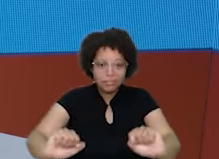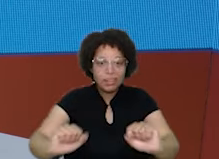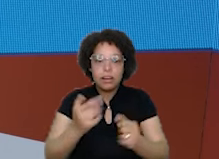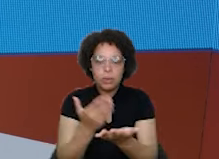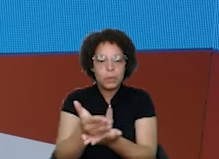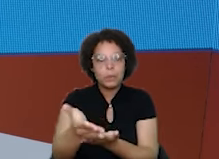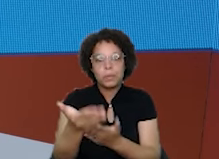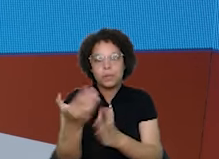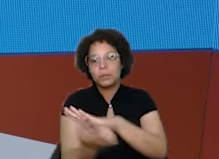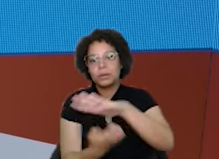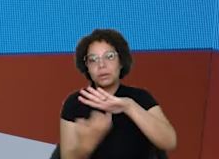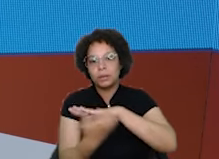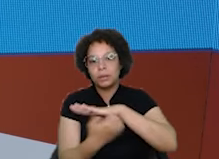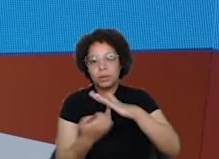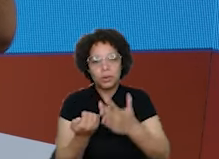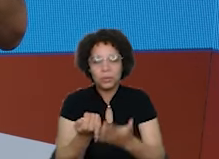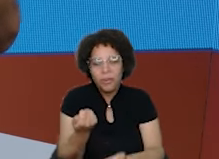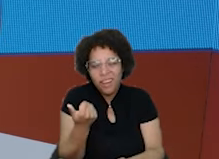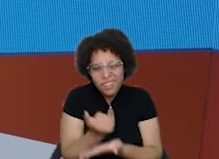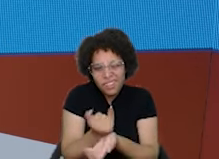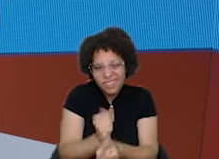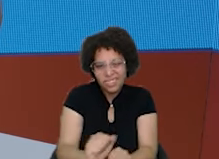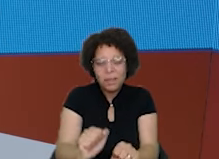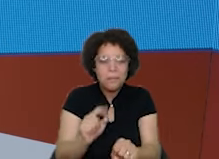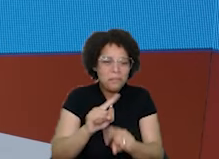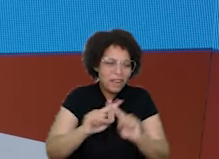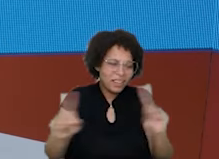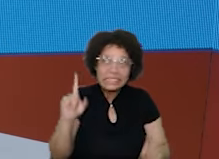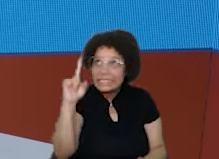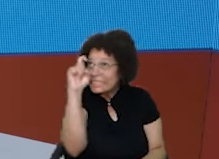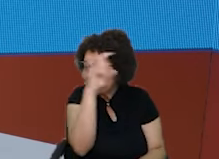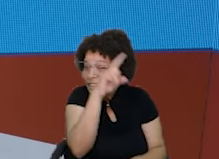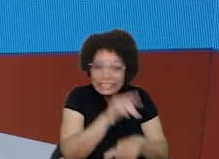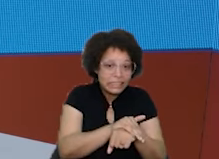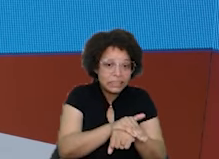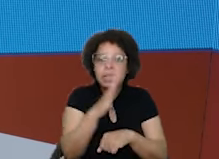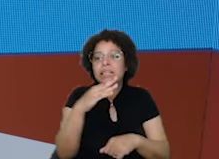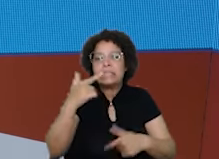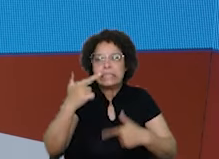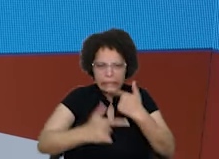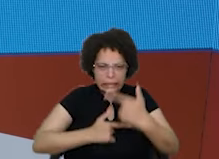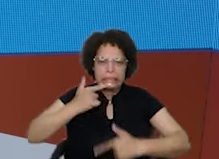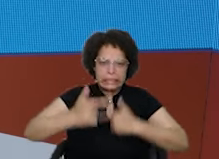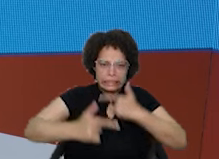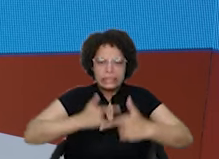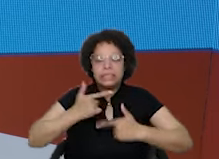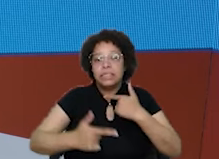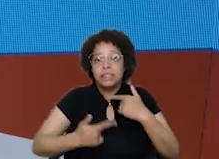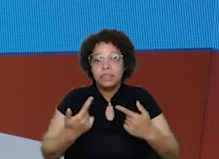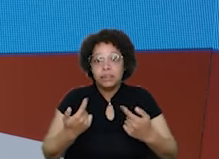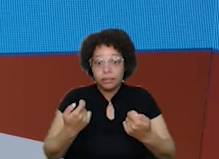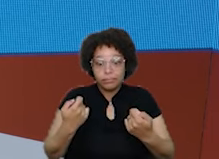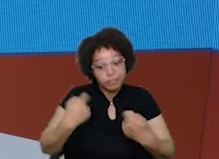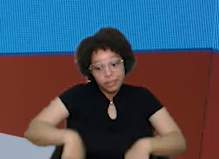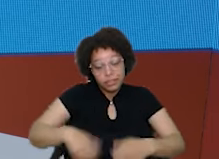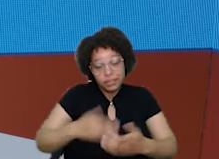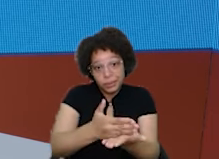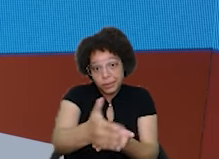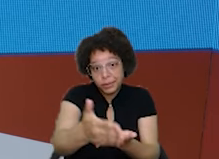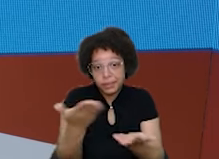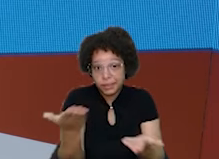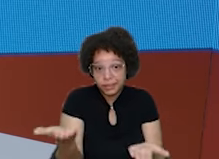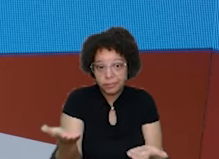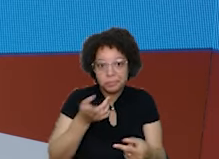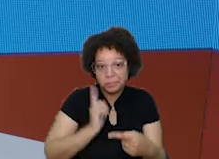negócio assim quase impossível não mas é muito difícil é muito trabalhoso e tem que começar por aí né que inclusive é para